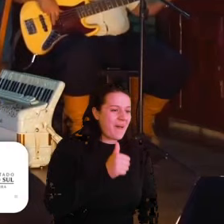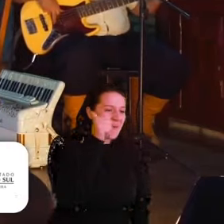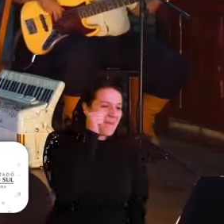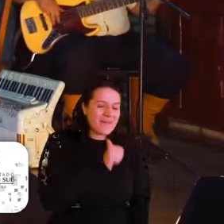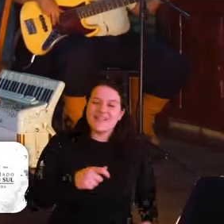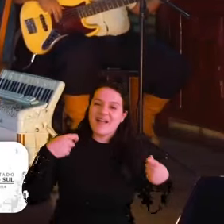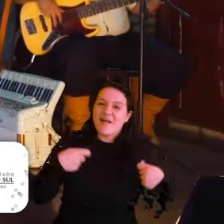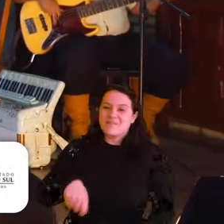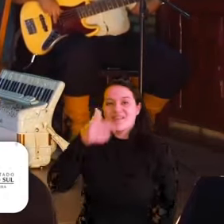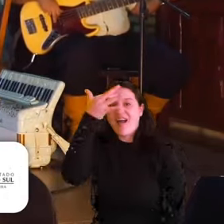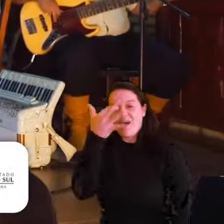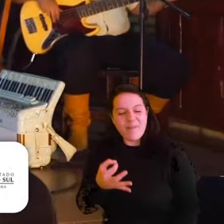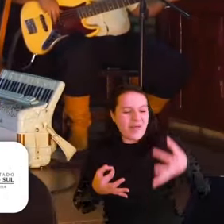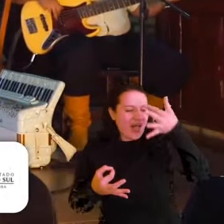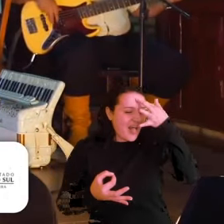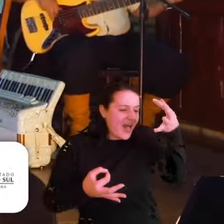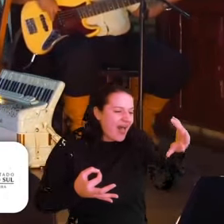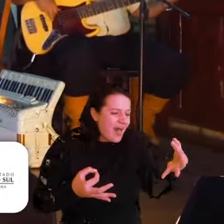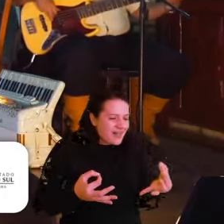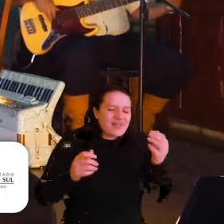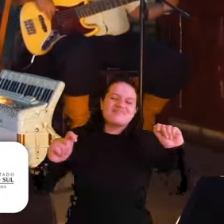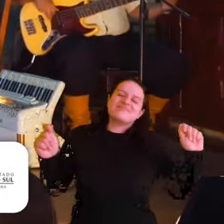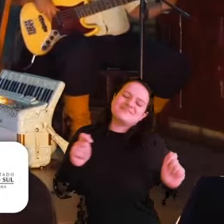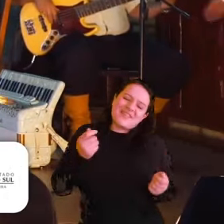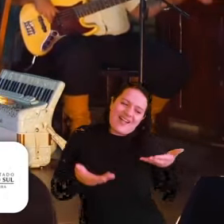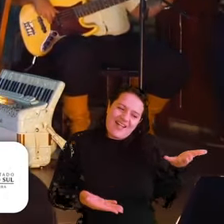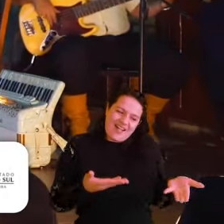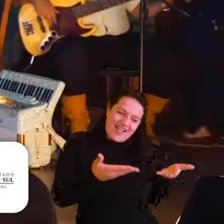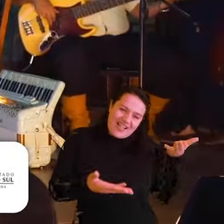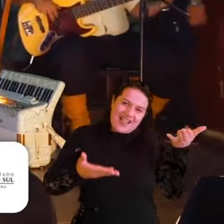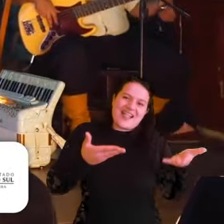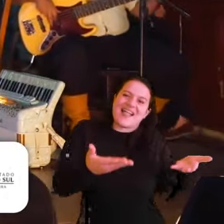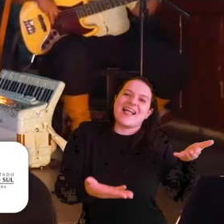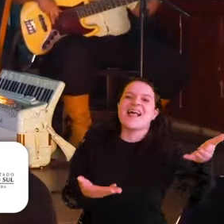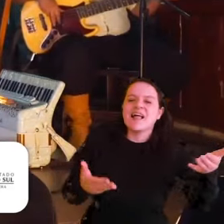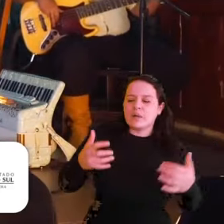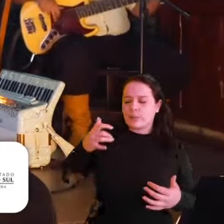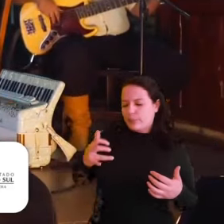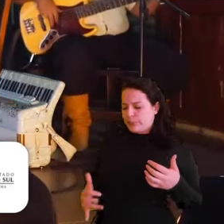Se dá o seu corteiro.